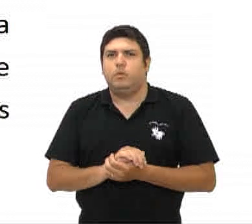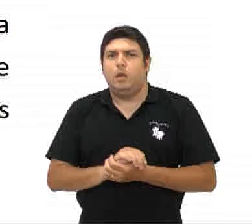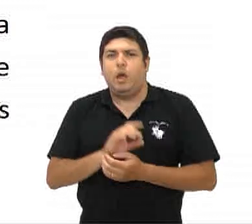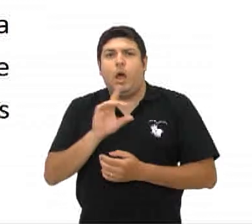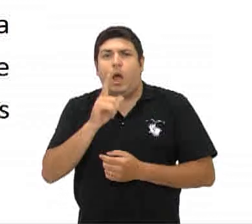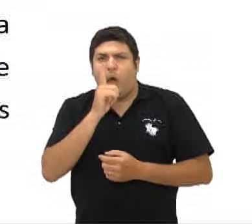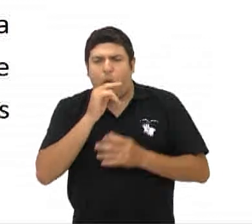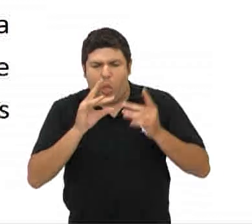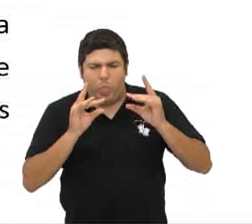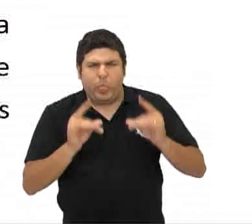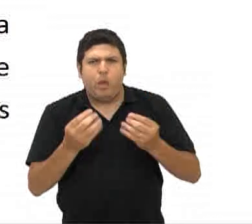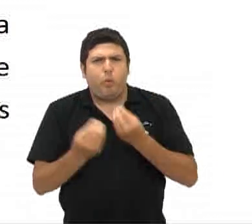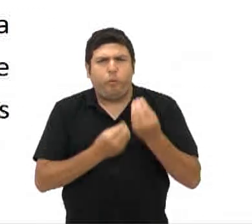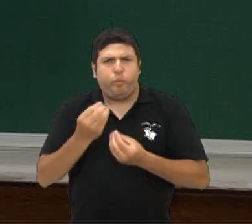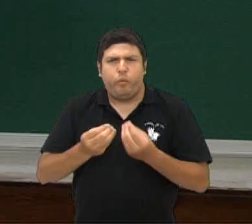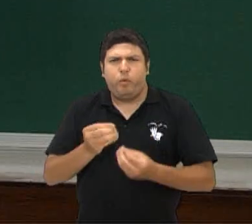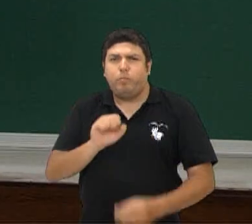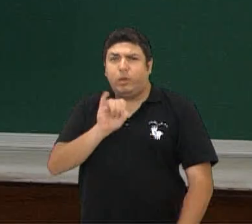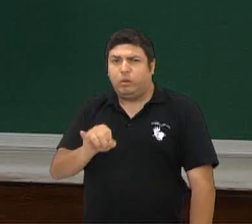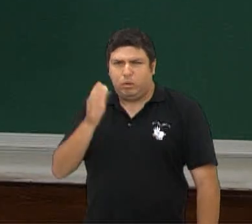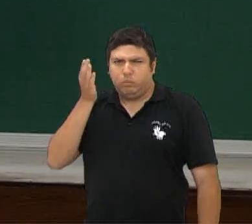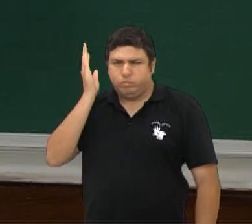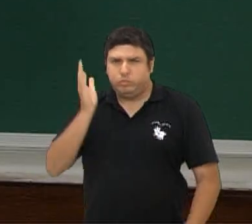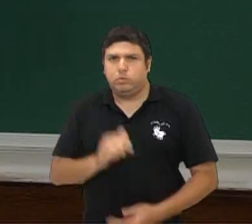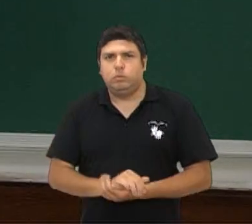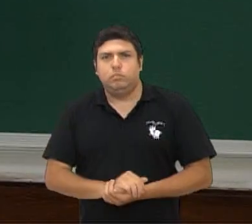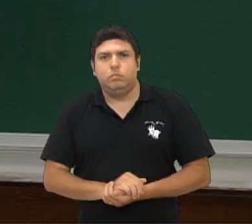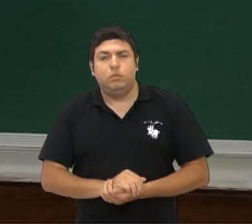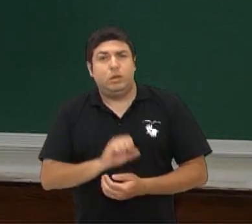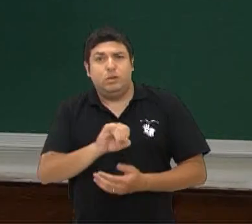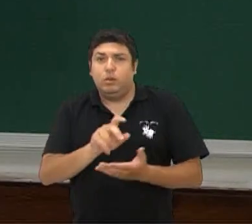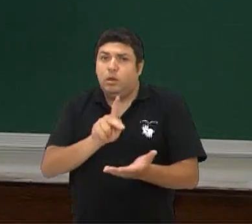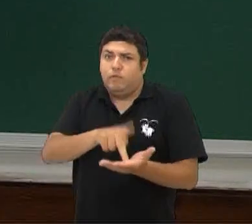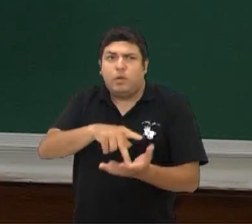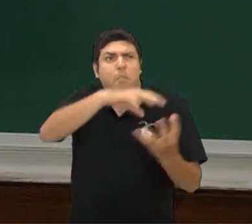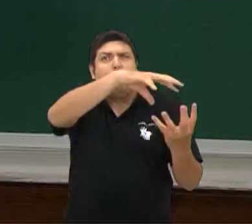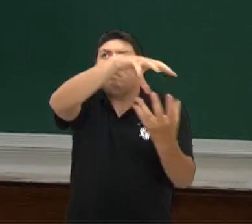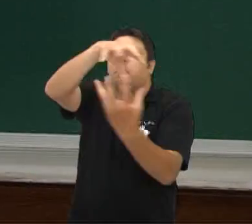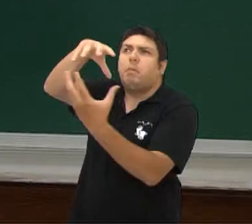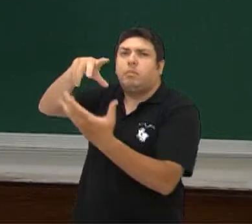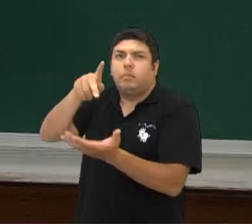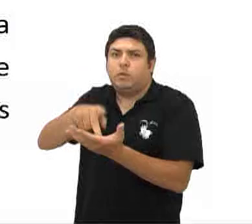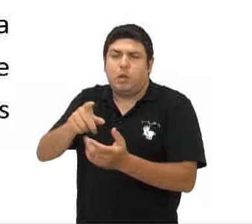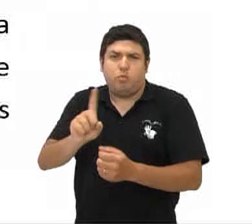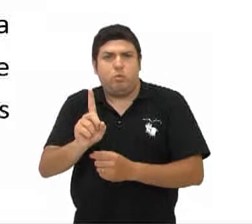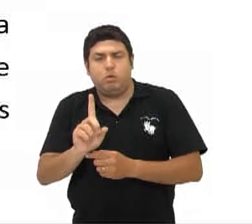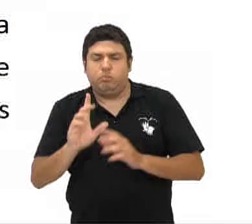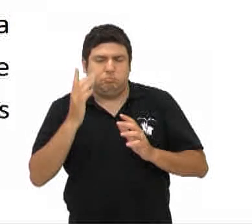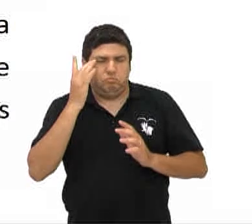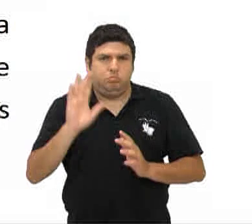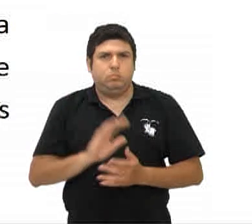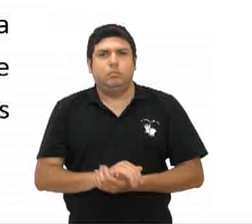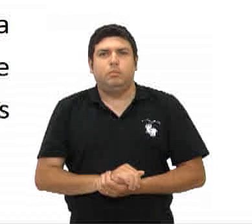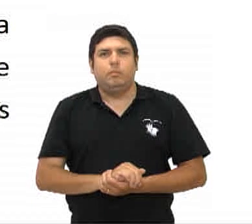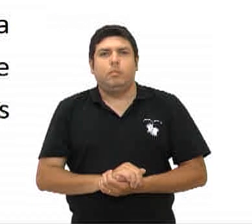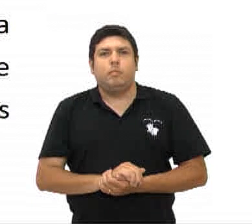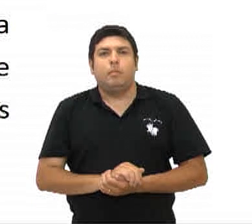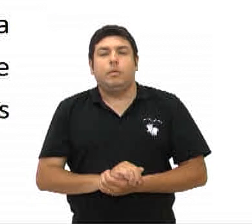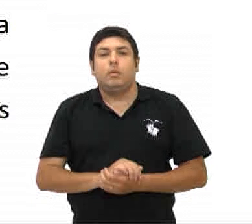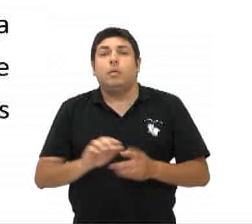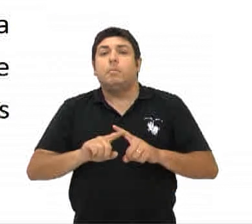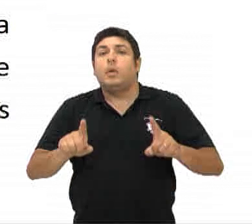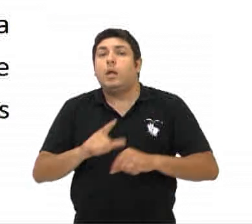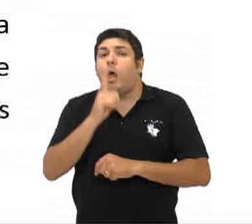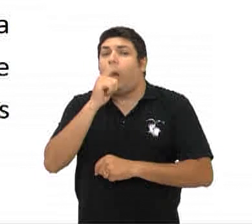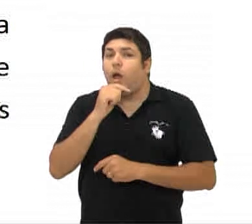burrice. Essa parte aqui, gente, ainda tem umas controvérsias, se veio toda do espaço mesmo ou não, tá? Mas vamos ver o resto da reportagem. Tanto é assim que a